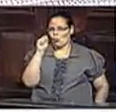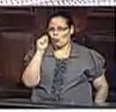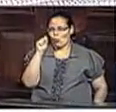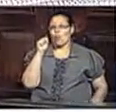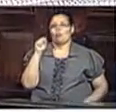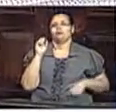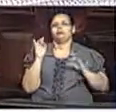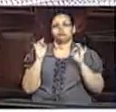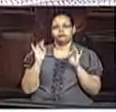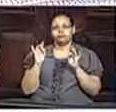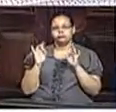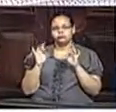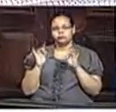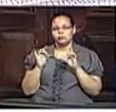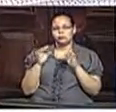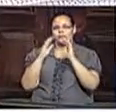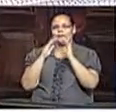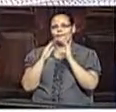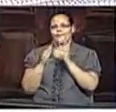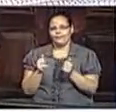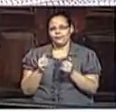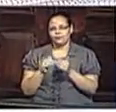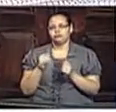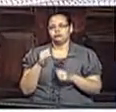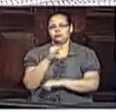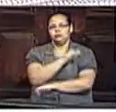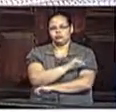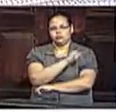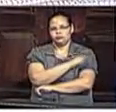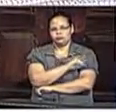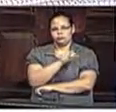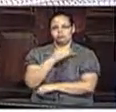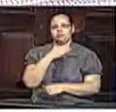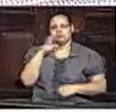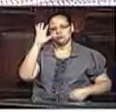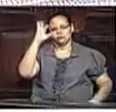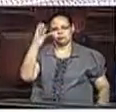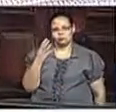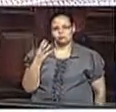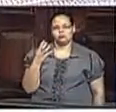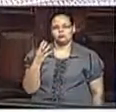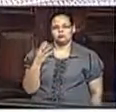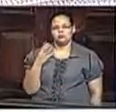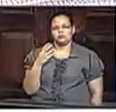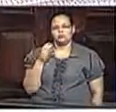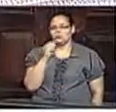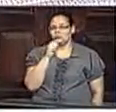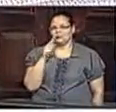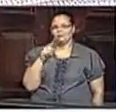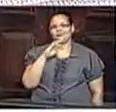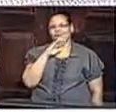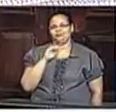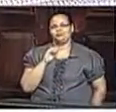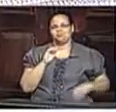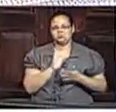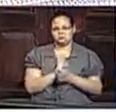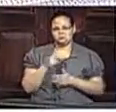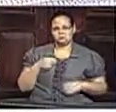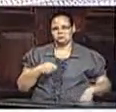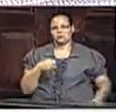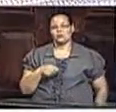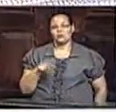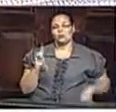especialistas medidas para tirar o Rio do buraco sem serem recessivas e cruéis. E esses